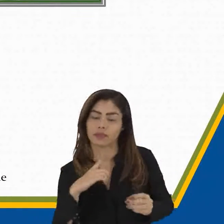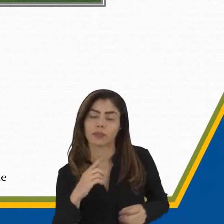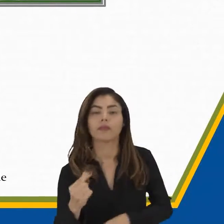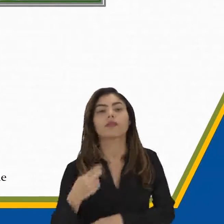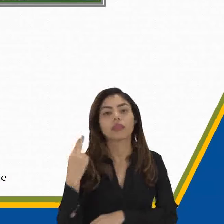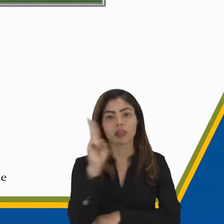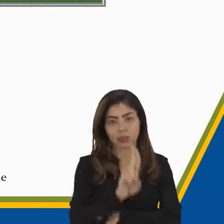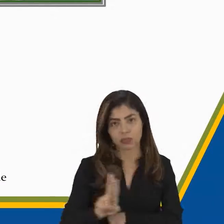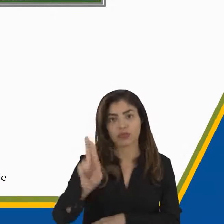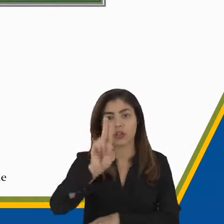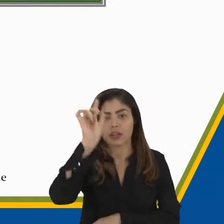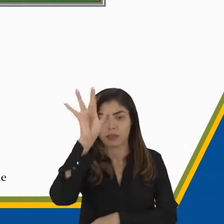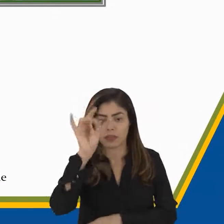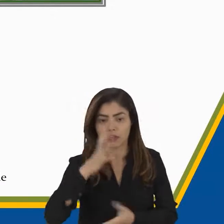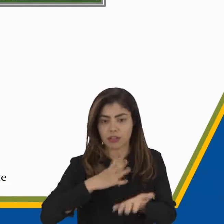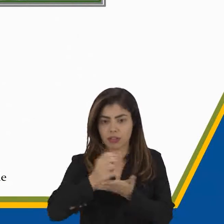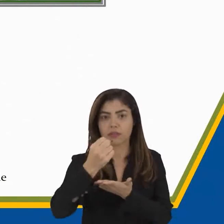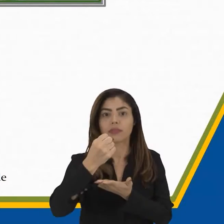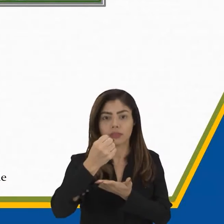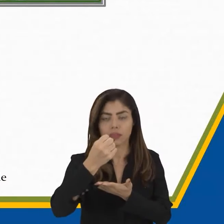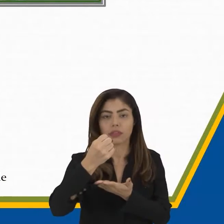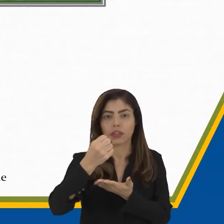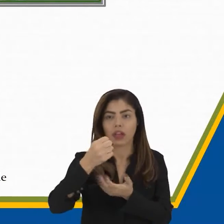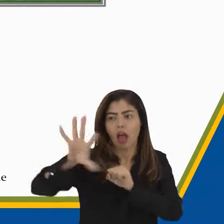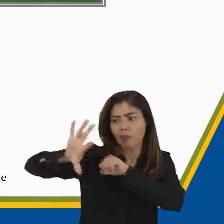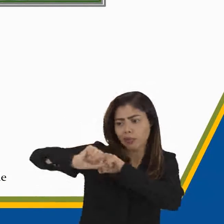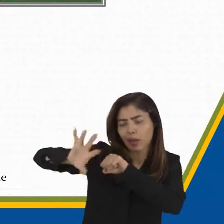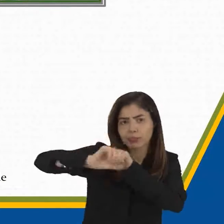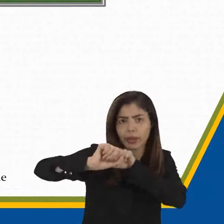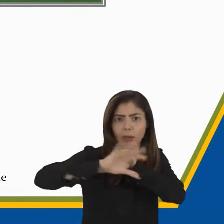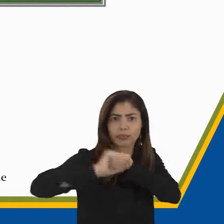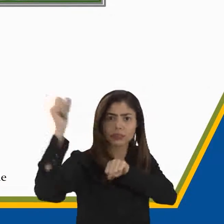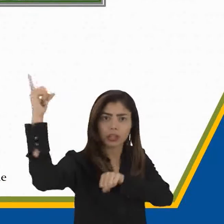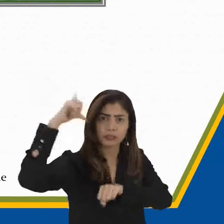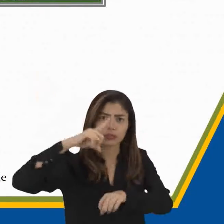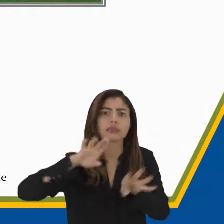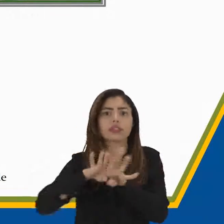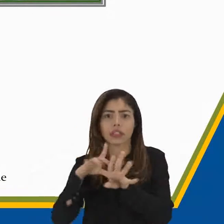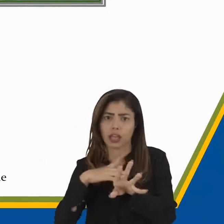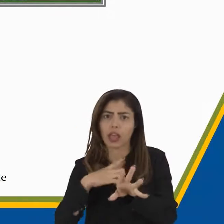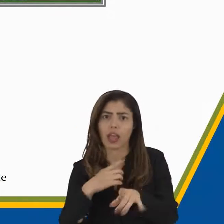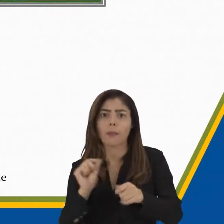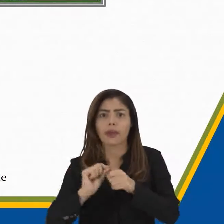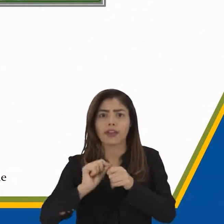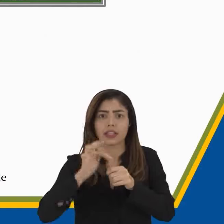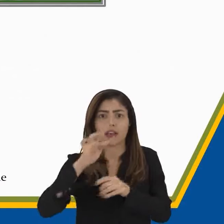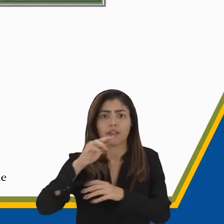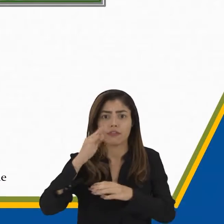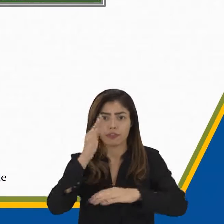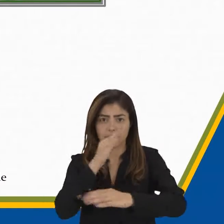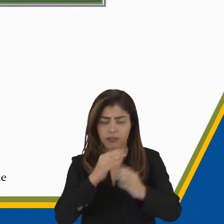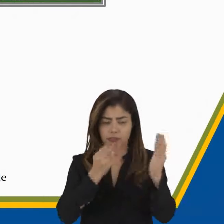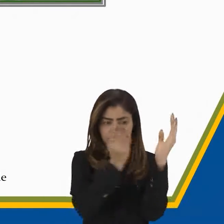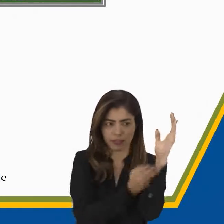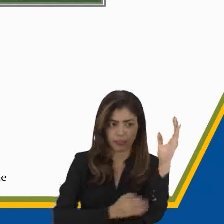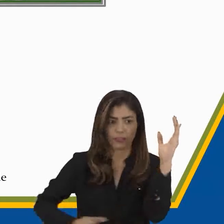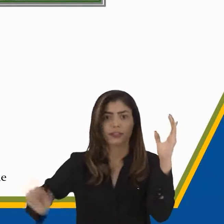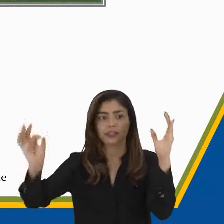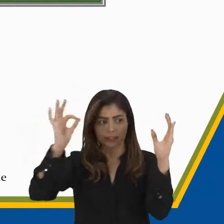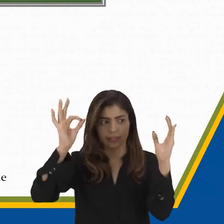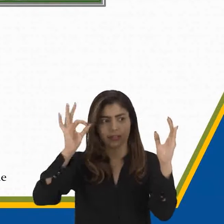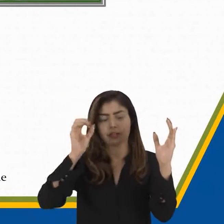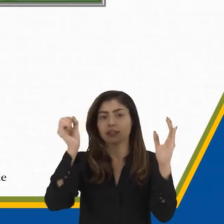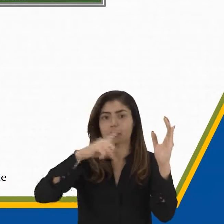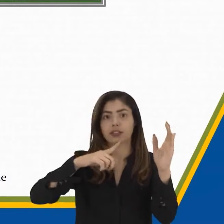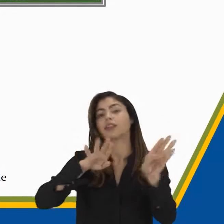os responsáveis por capturar essa energia luminosa e realizar esse processo de fotossíntese. Okay? Aí, ó, como vocês podem